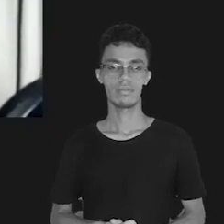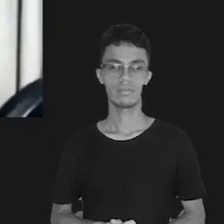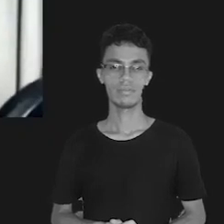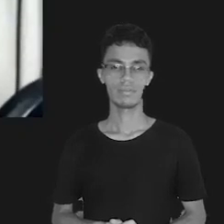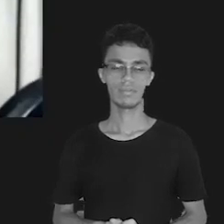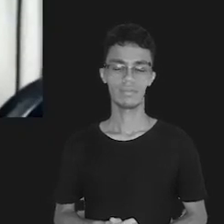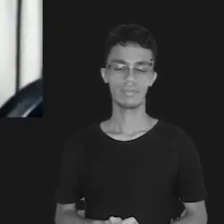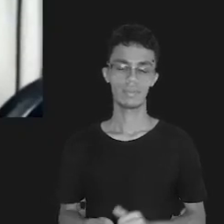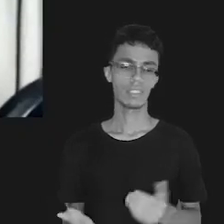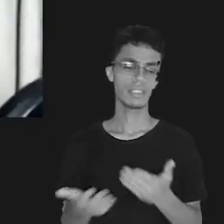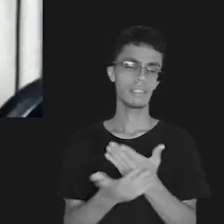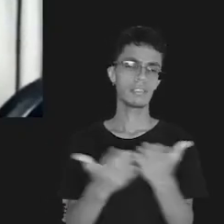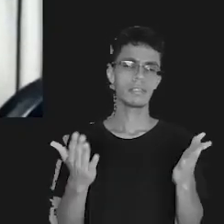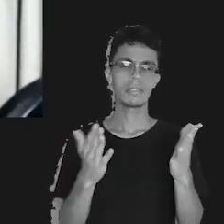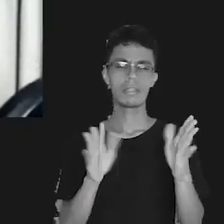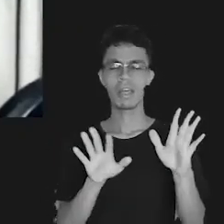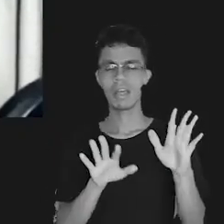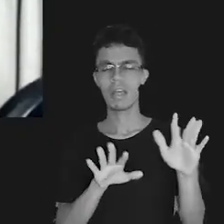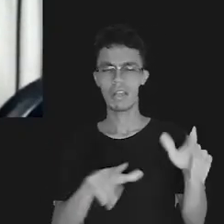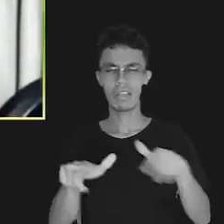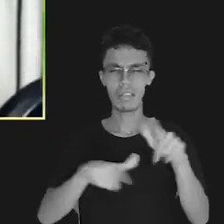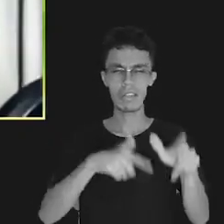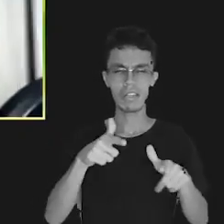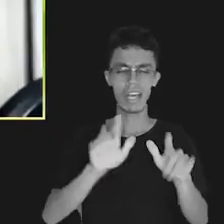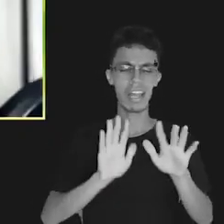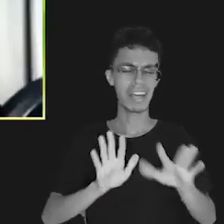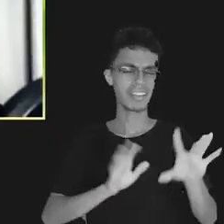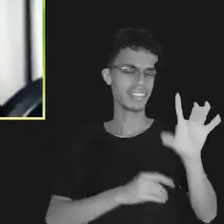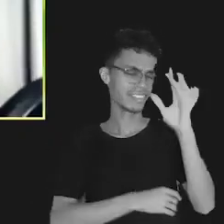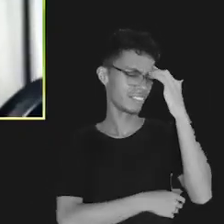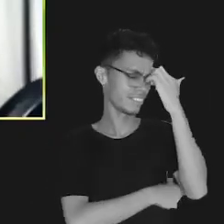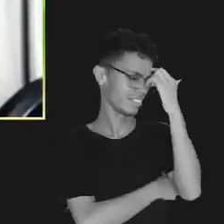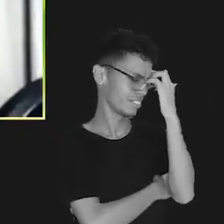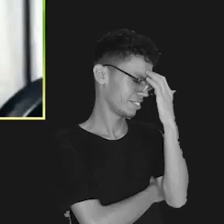Sois o agente? Sim, por Deus.